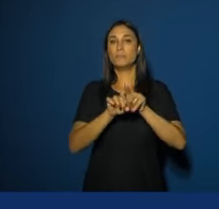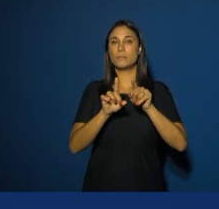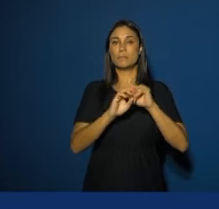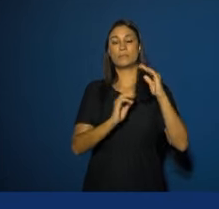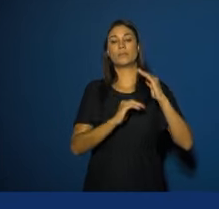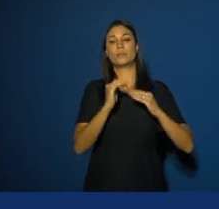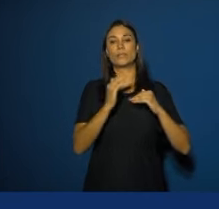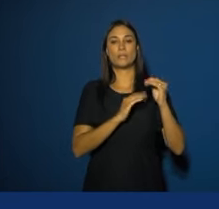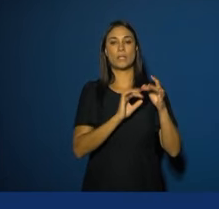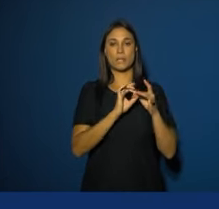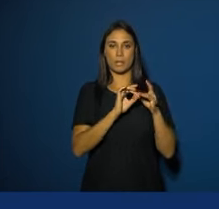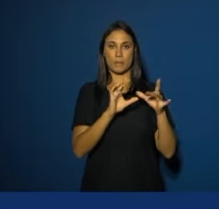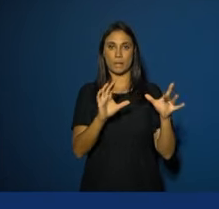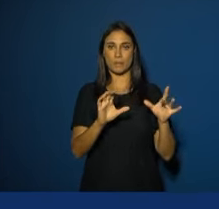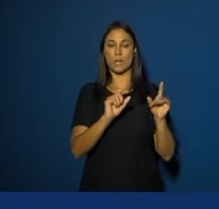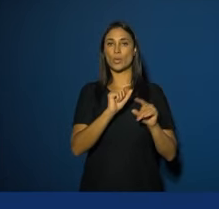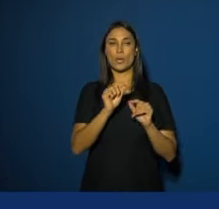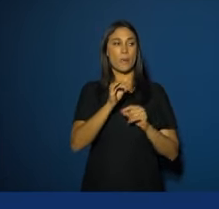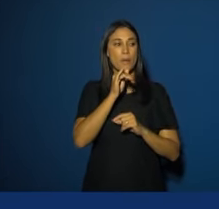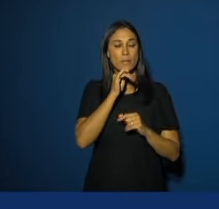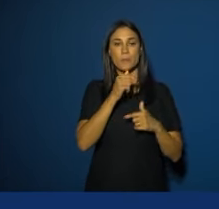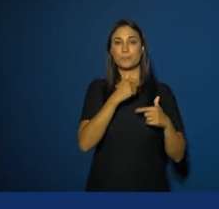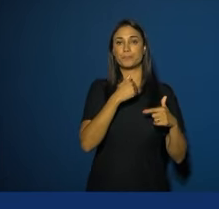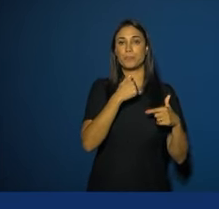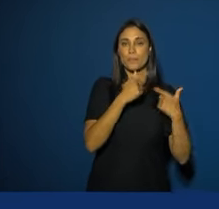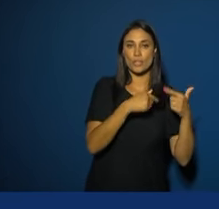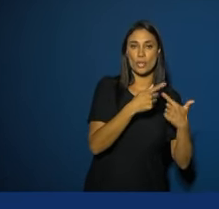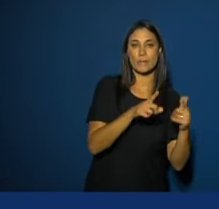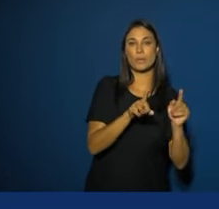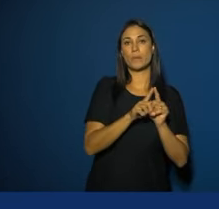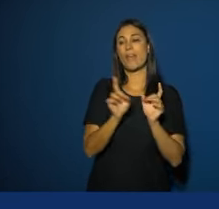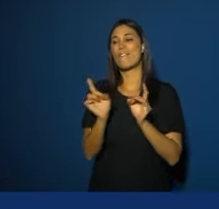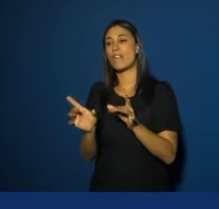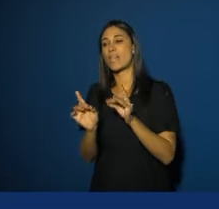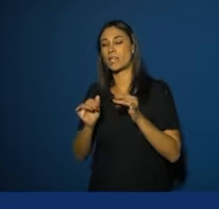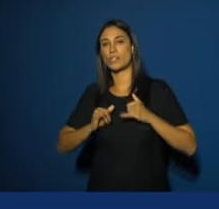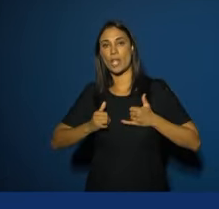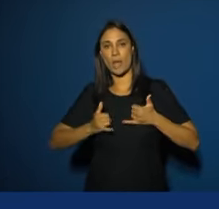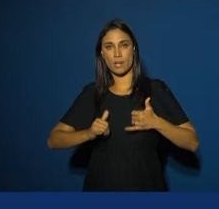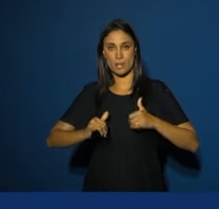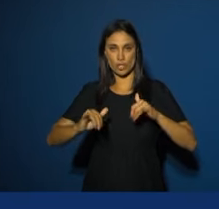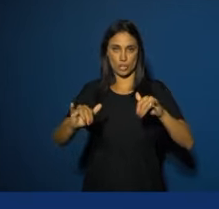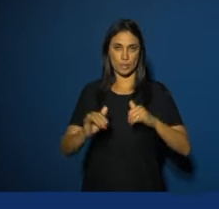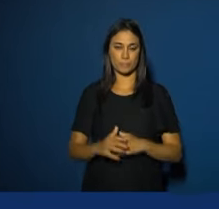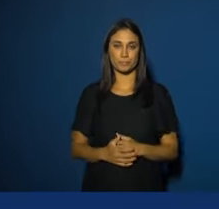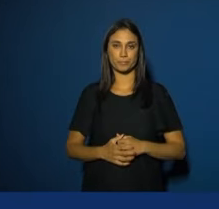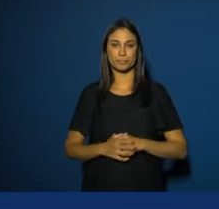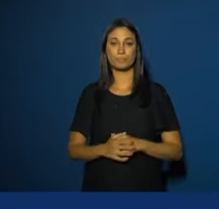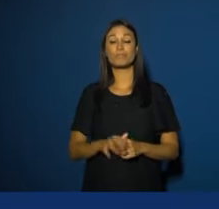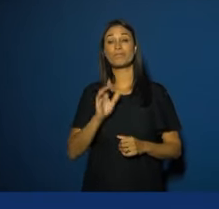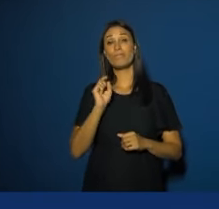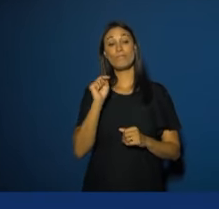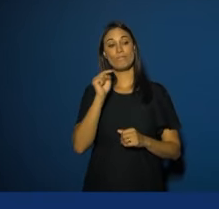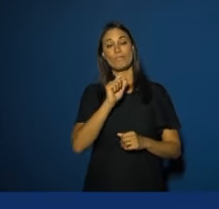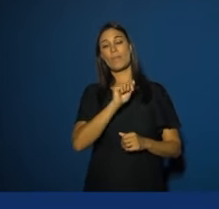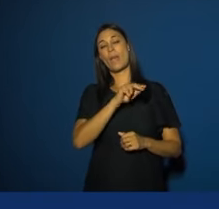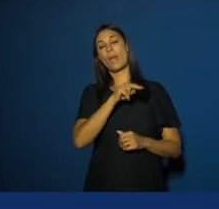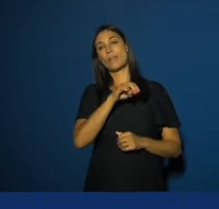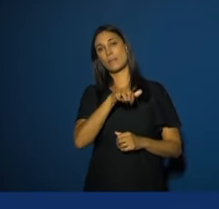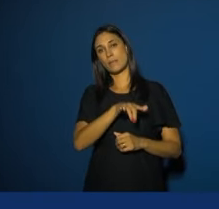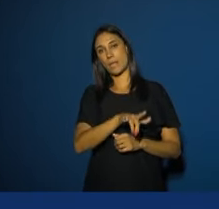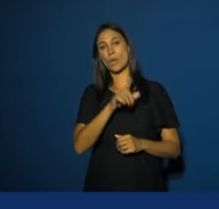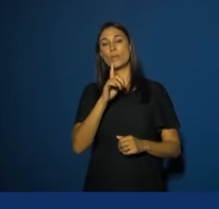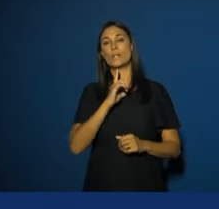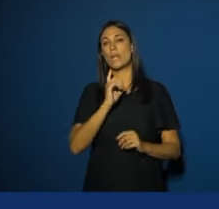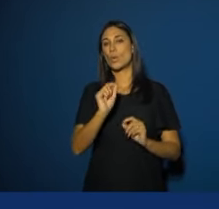liberalizadas, que nós colocaríamos a geração e a comercialização de energia. A ANEEL, exatamente